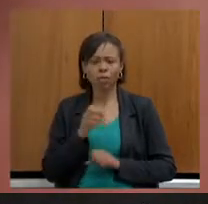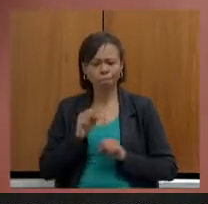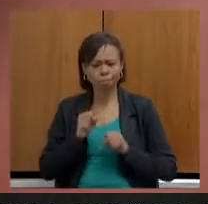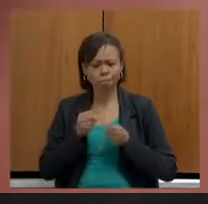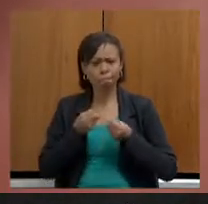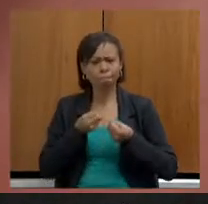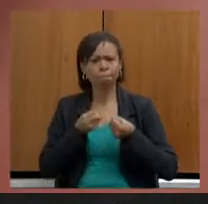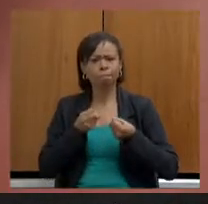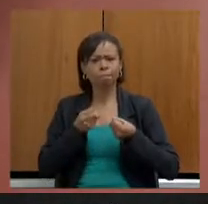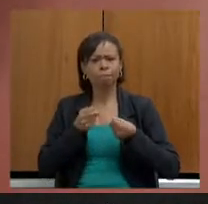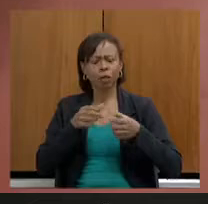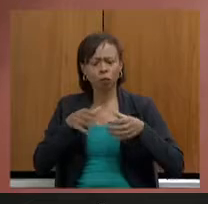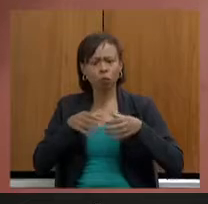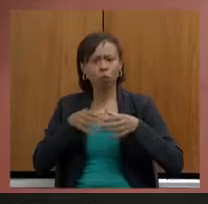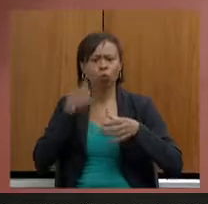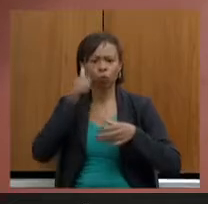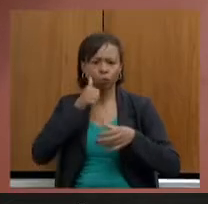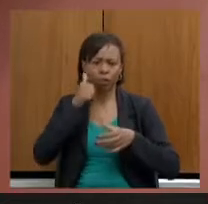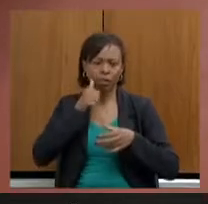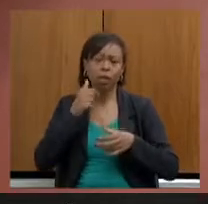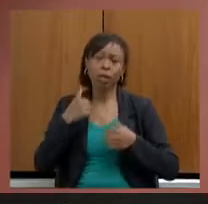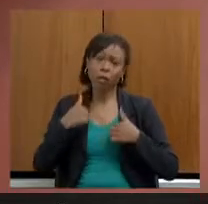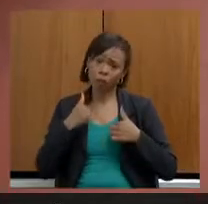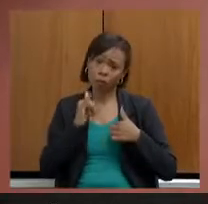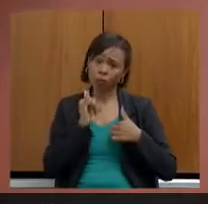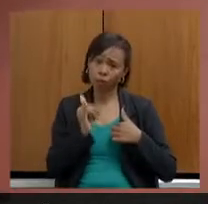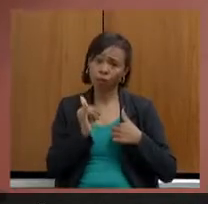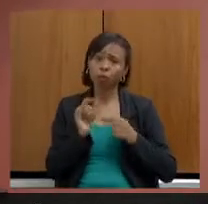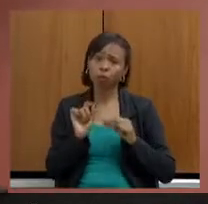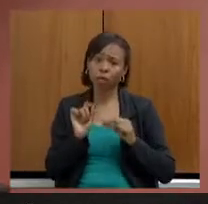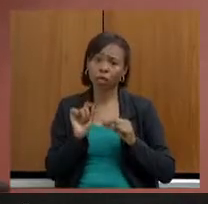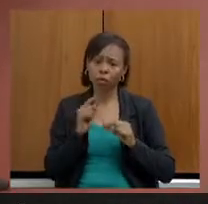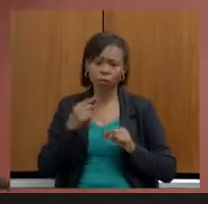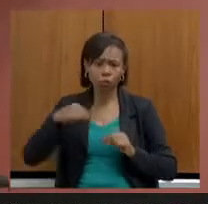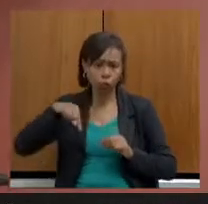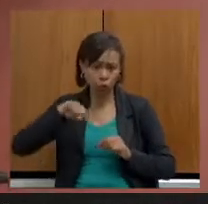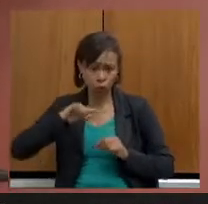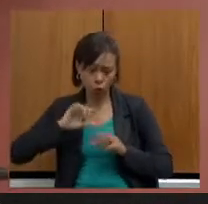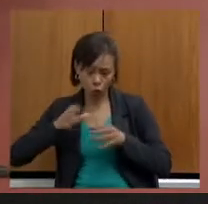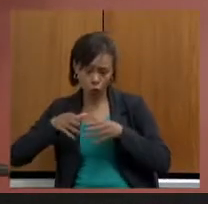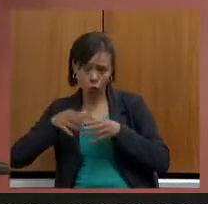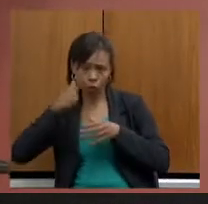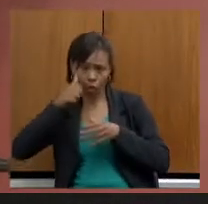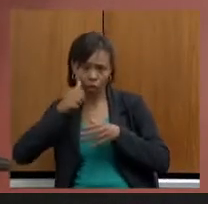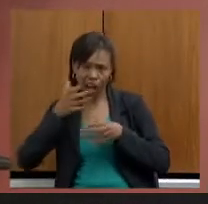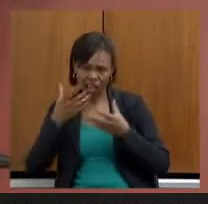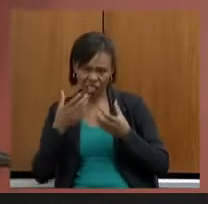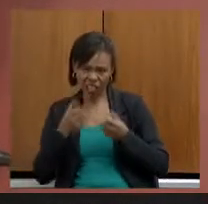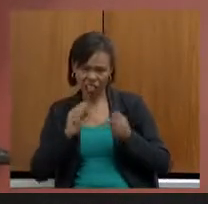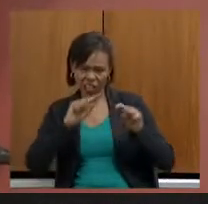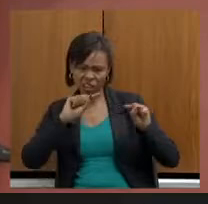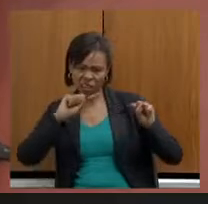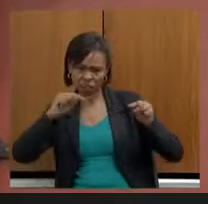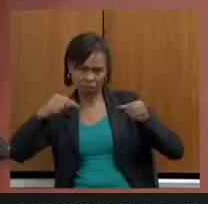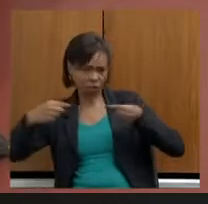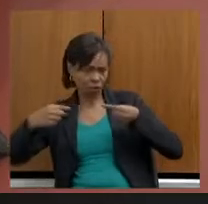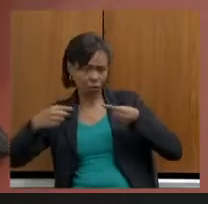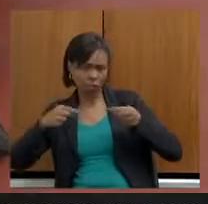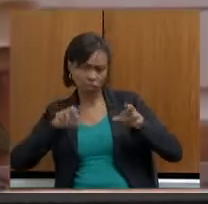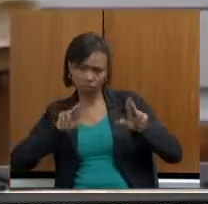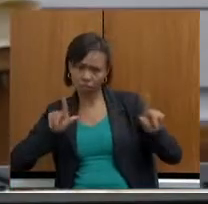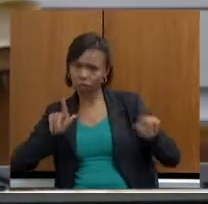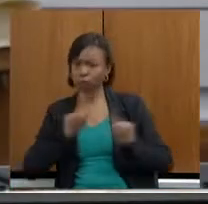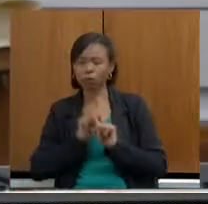defendendo e nós vamos Falei que nós mulheres não vamos aceitar de tratados de forma diferente e que eu